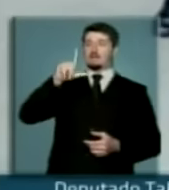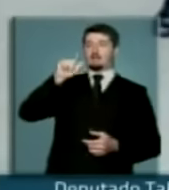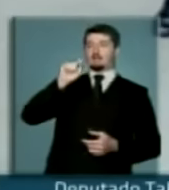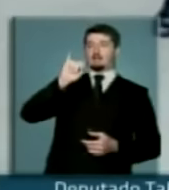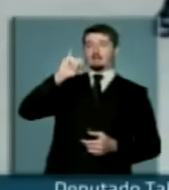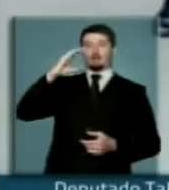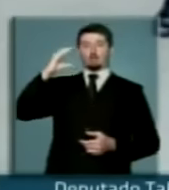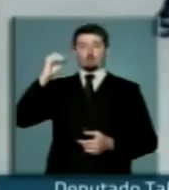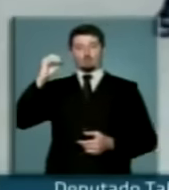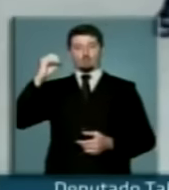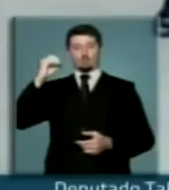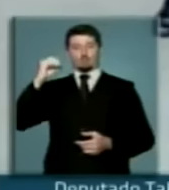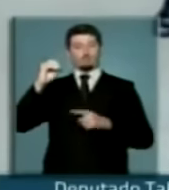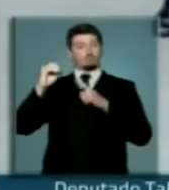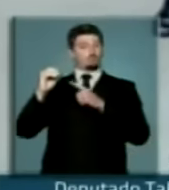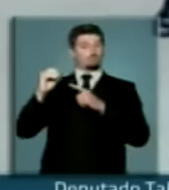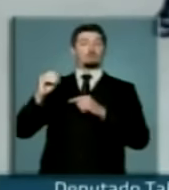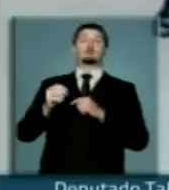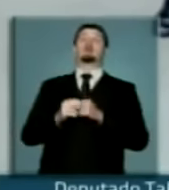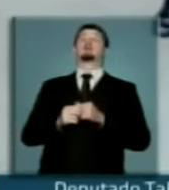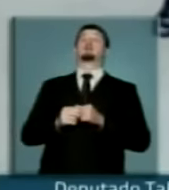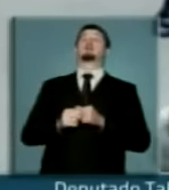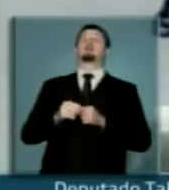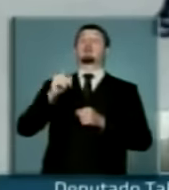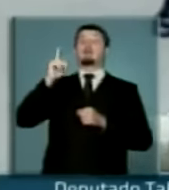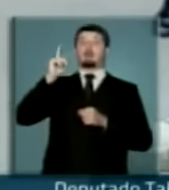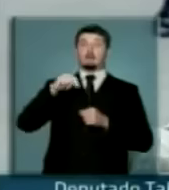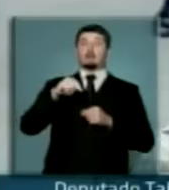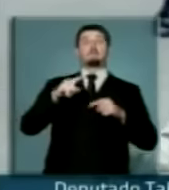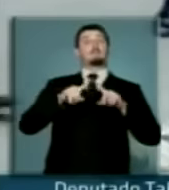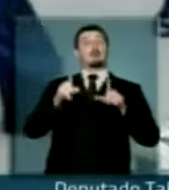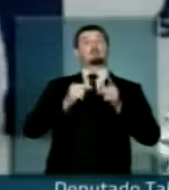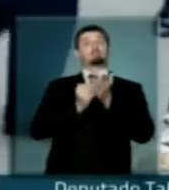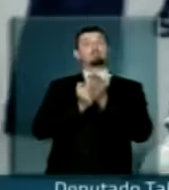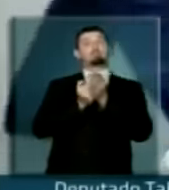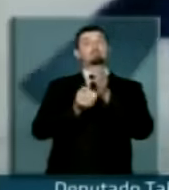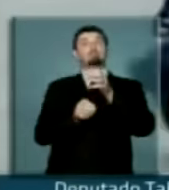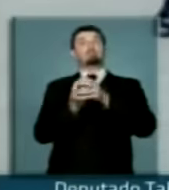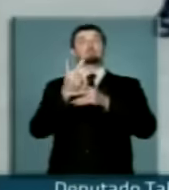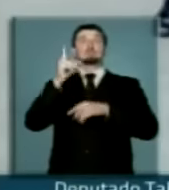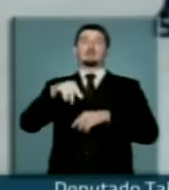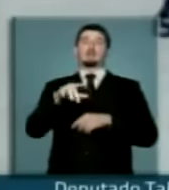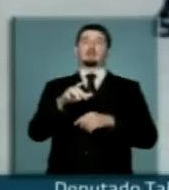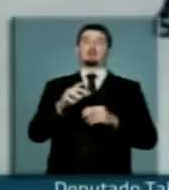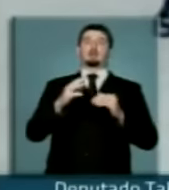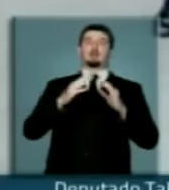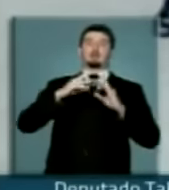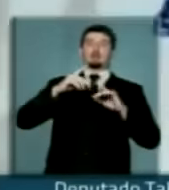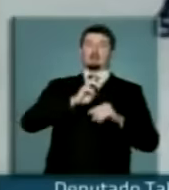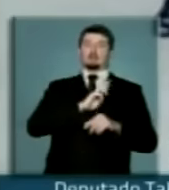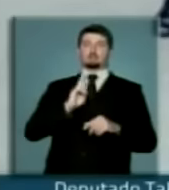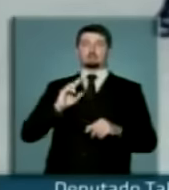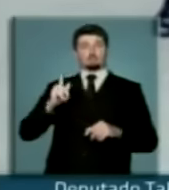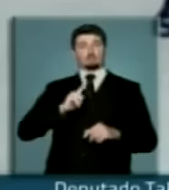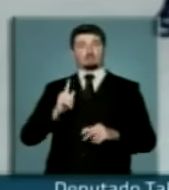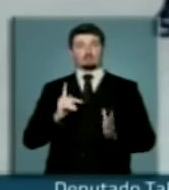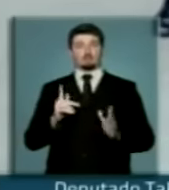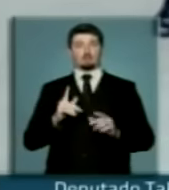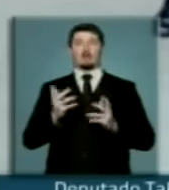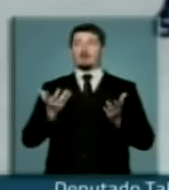presidente, nobre parlamentar, mas é um país laico com origem cristã. E hoje querem banir das escolas